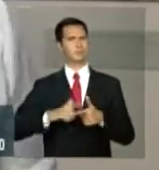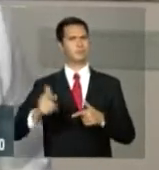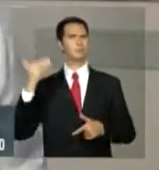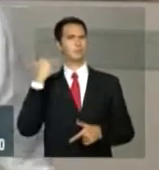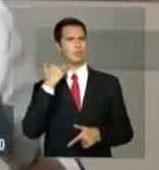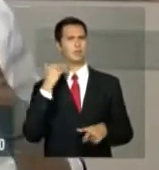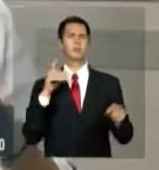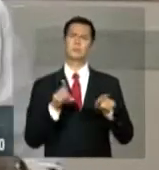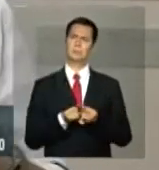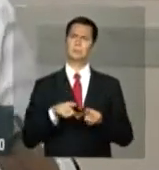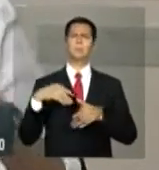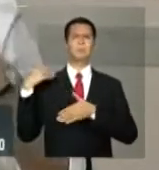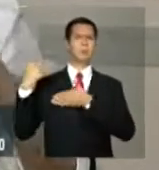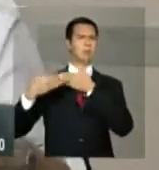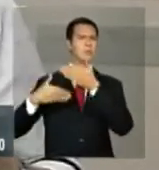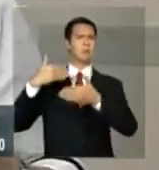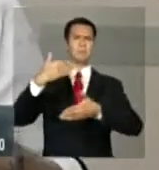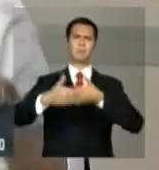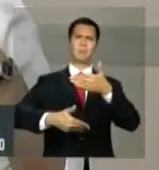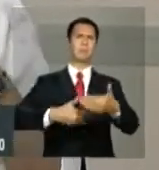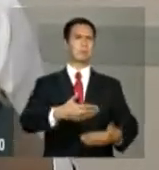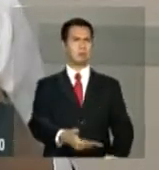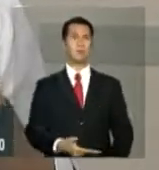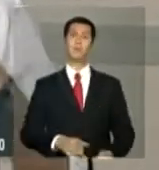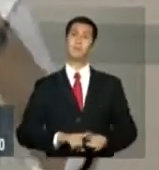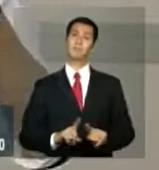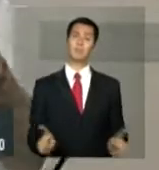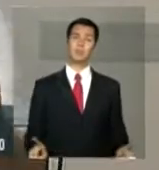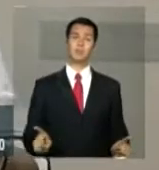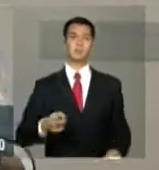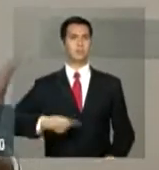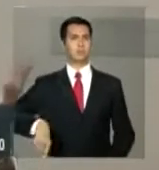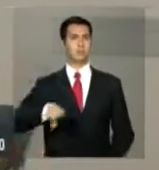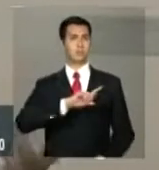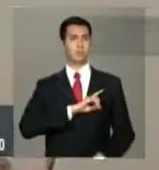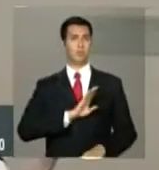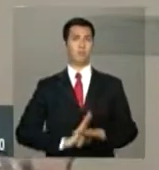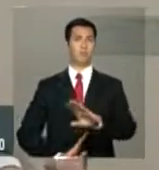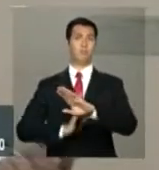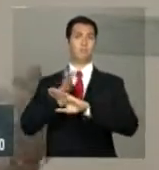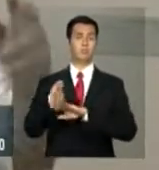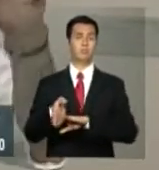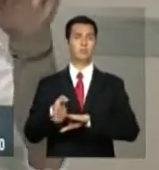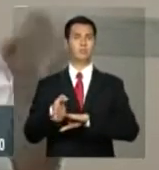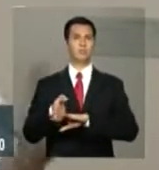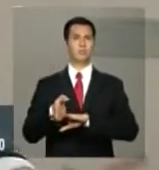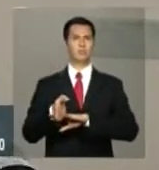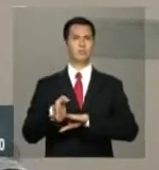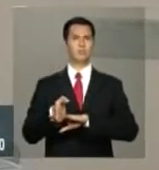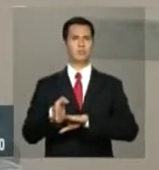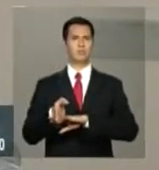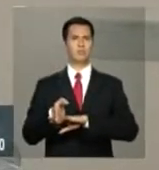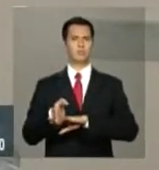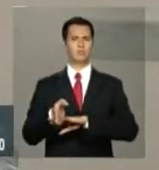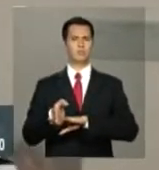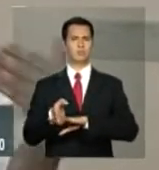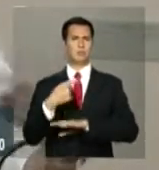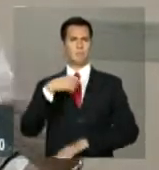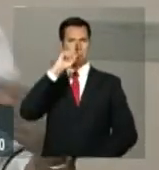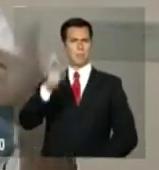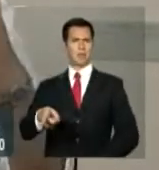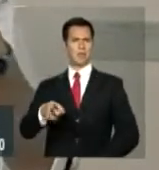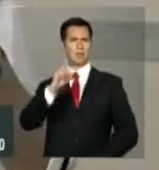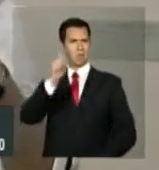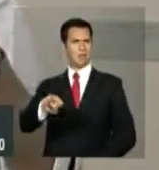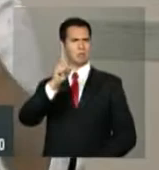um processo. Nem por isso a gente pode chegar e ficar, vamos dizer assim, entre parênteses, deitando regra.